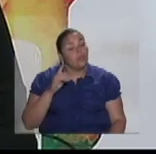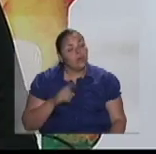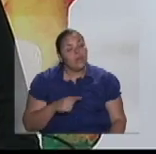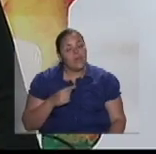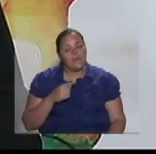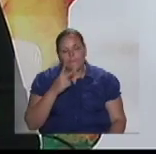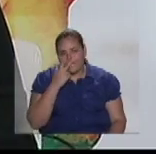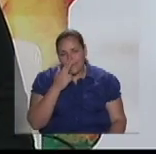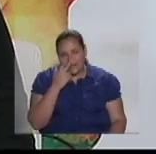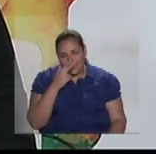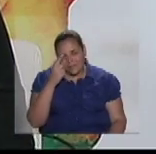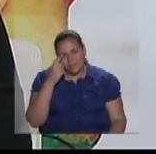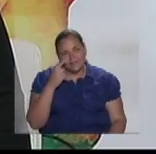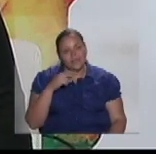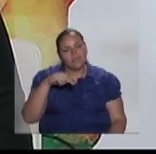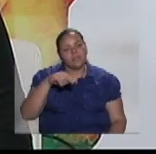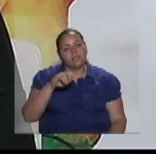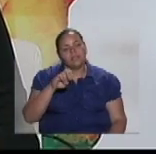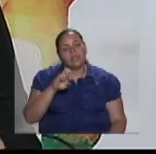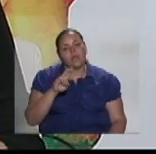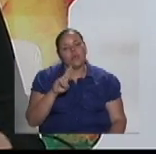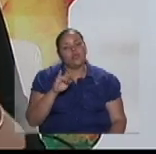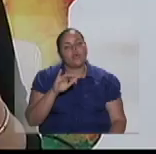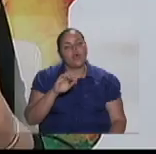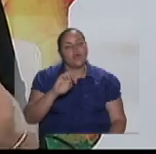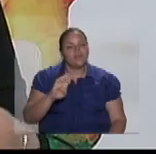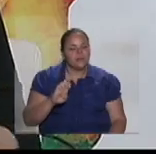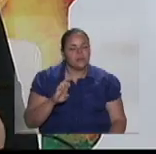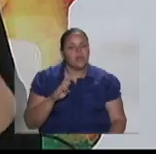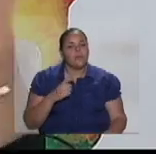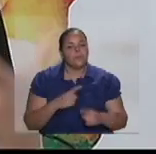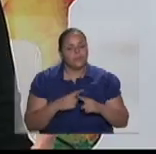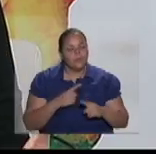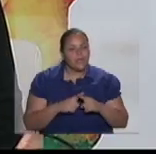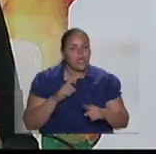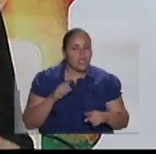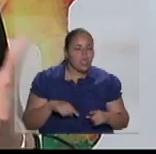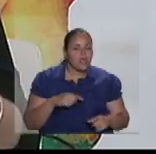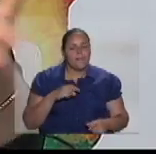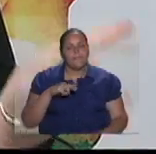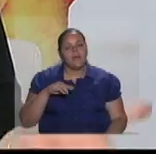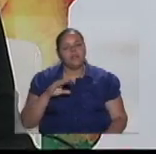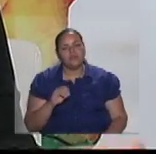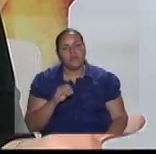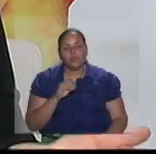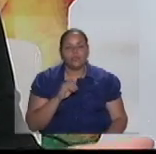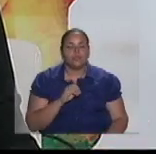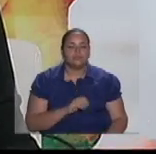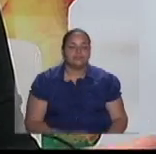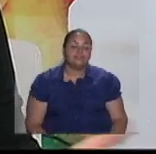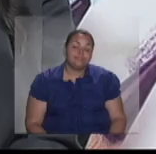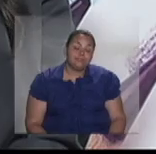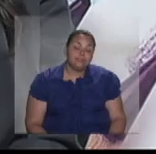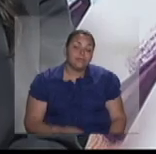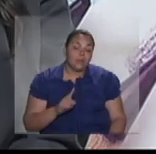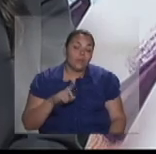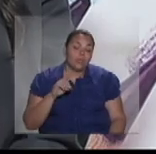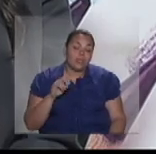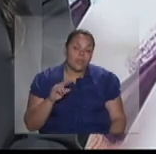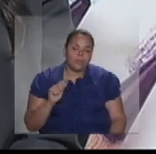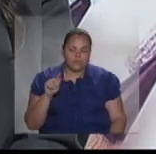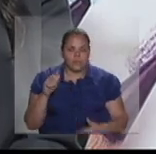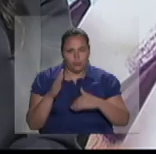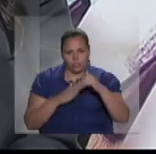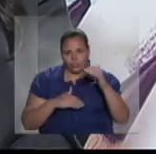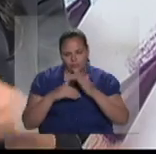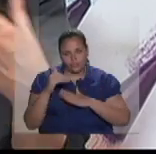produzindo realmente uma neurose instalada devido a esse quadro, né? É maníaco, não tem outro nome para falar. E eu não sei,